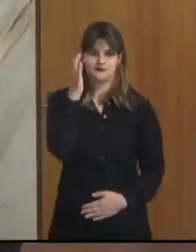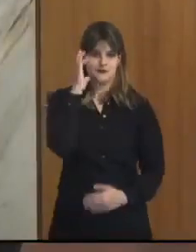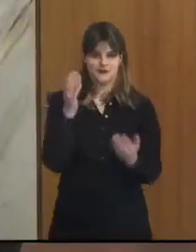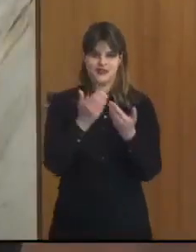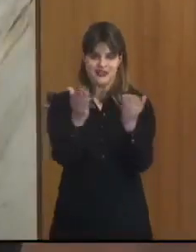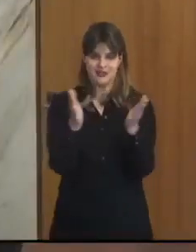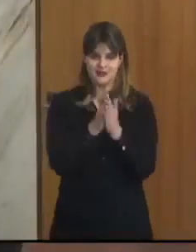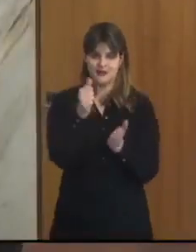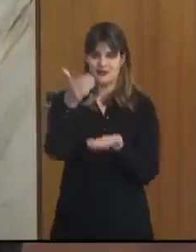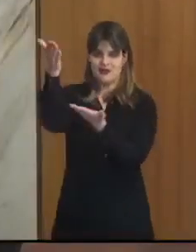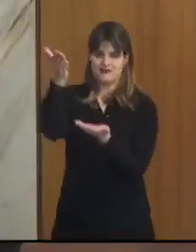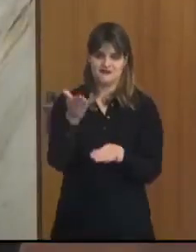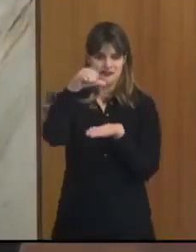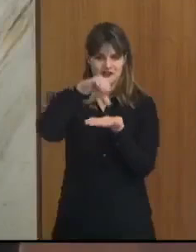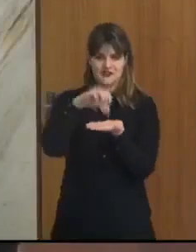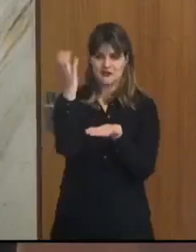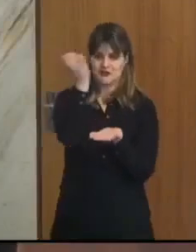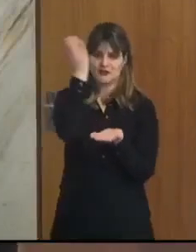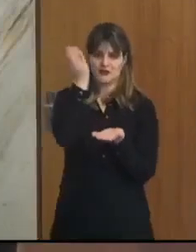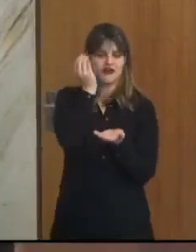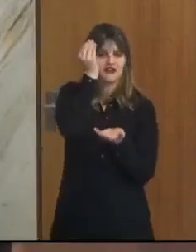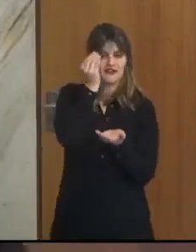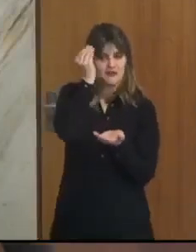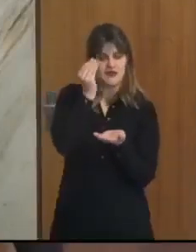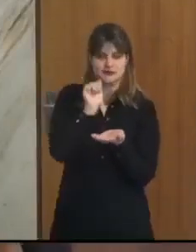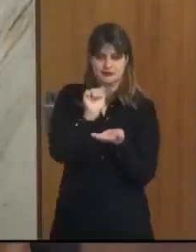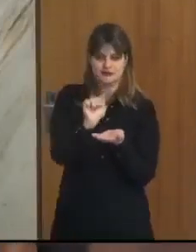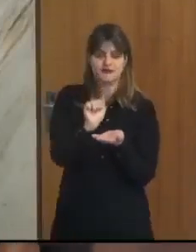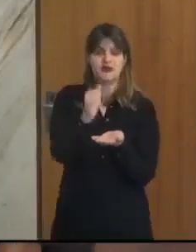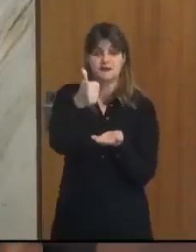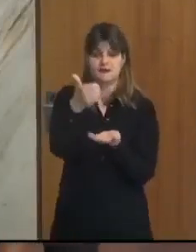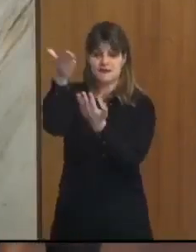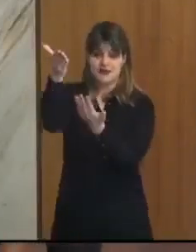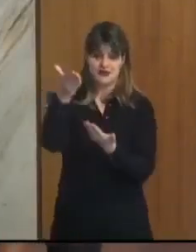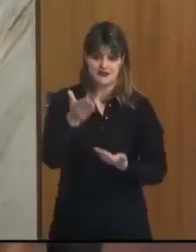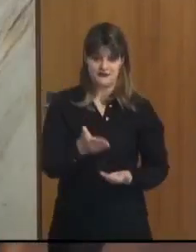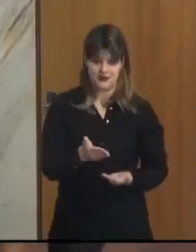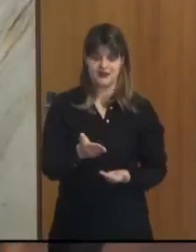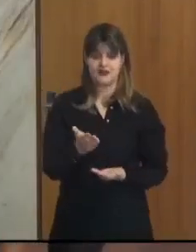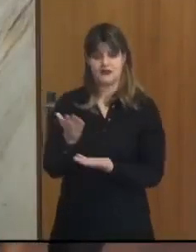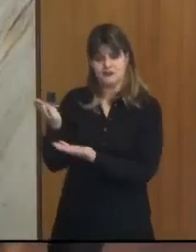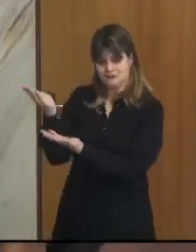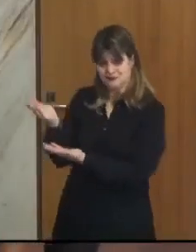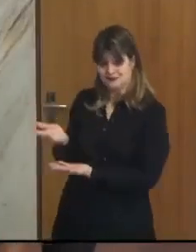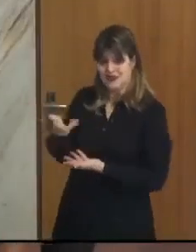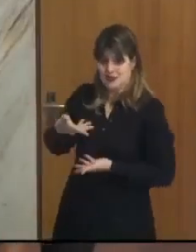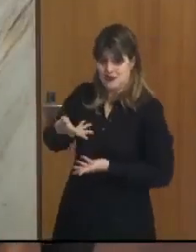tarde a todos, bem-vindos ao Centro Cultural Penedo da Saudade, bem-vindos aqui a estes convidados